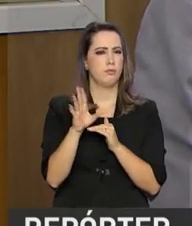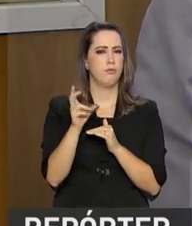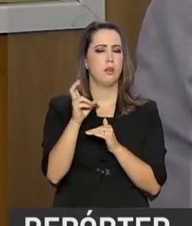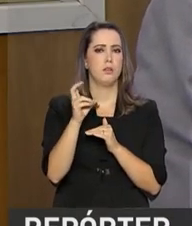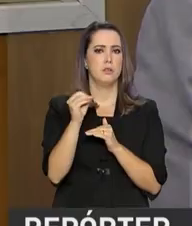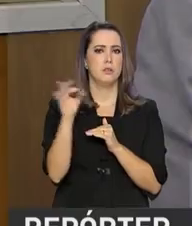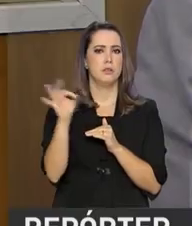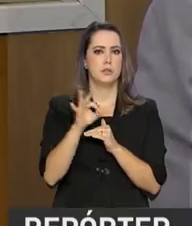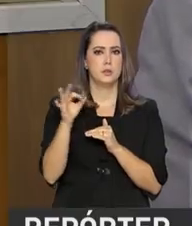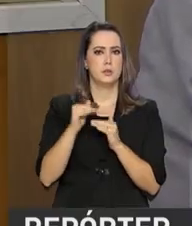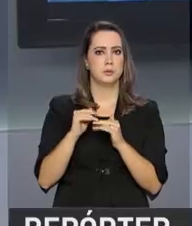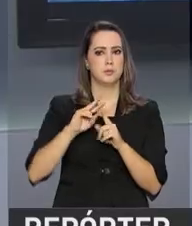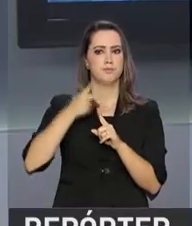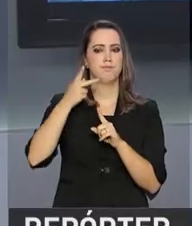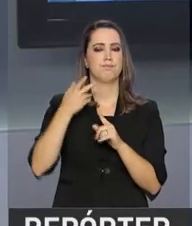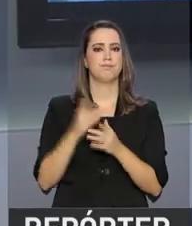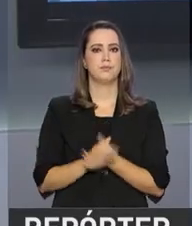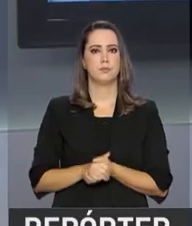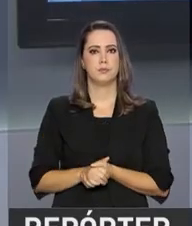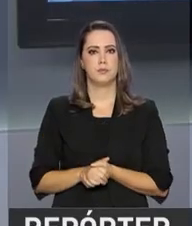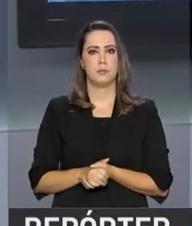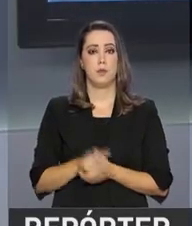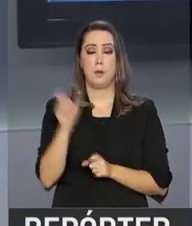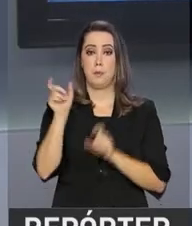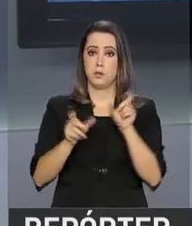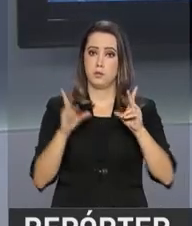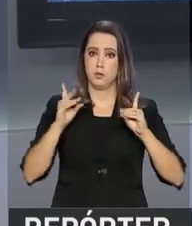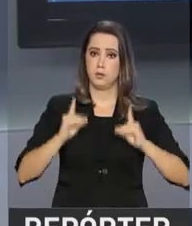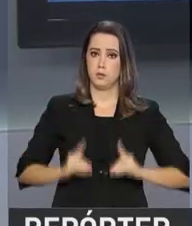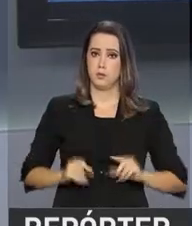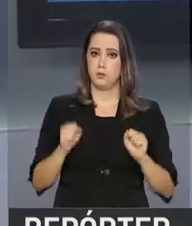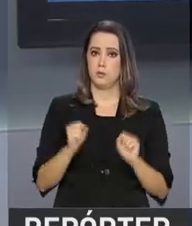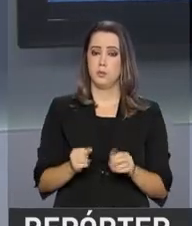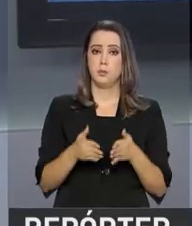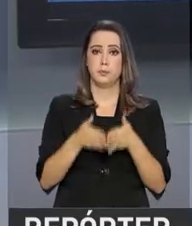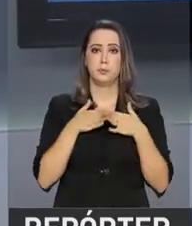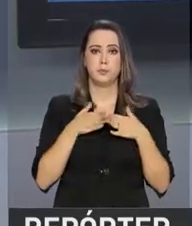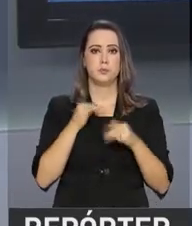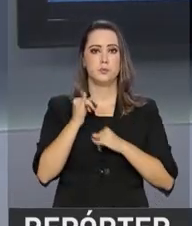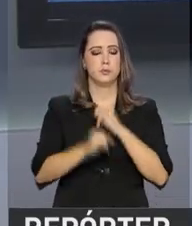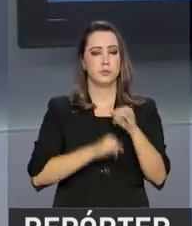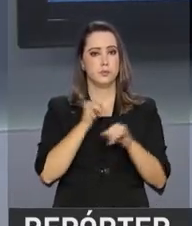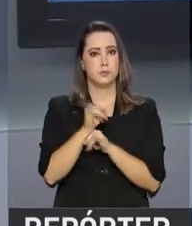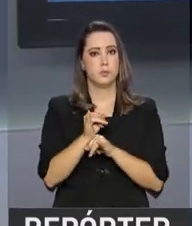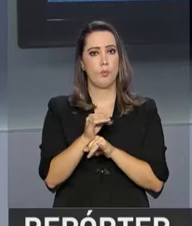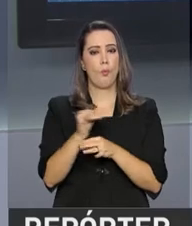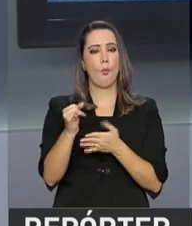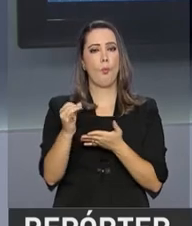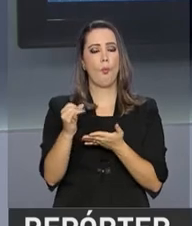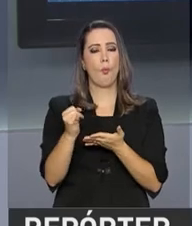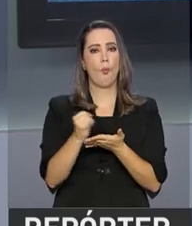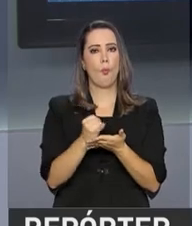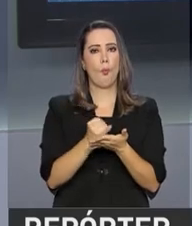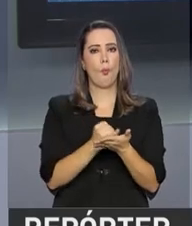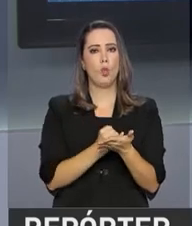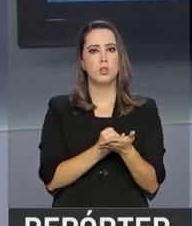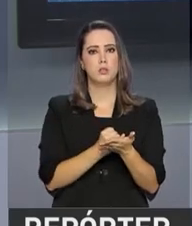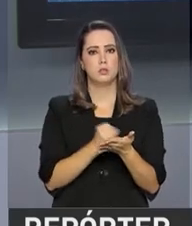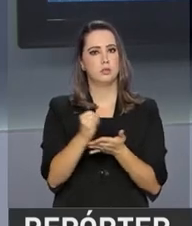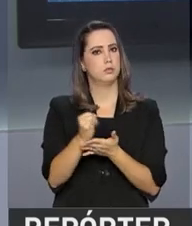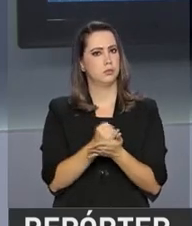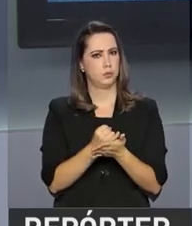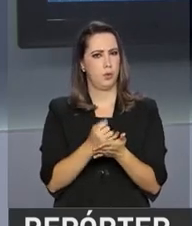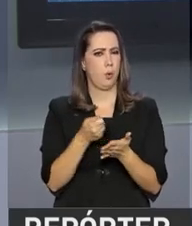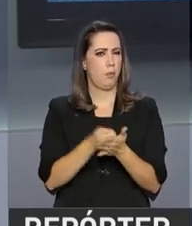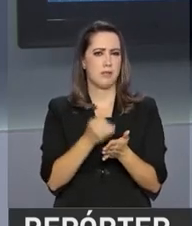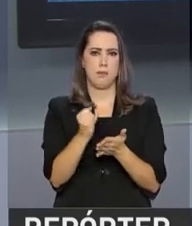50% maior pessoas com deficiência já podem pedir pela internet a isenção de tributos na compra de